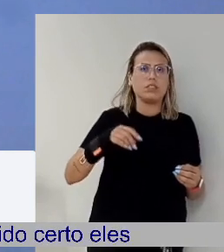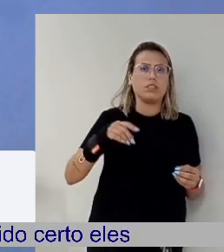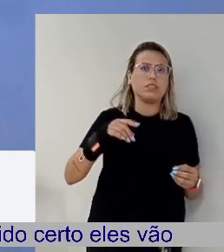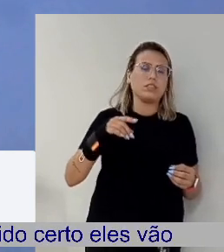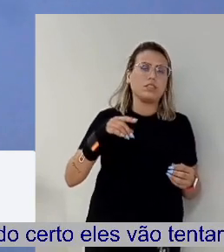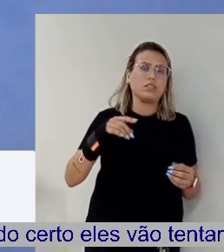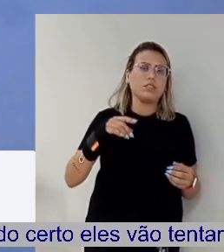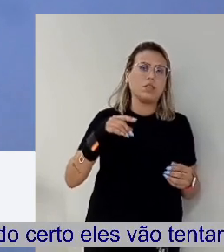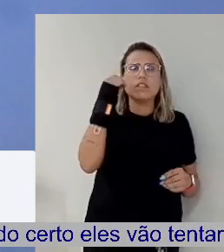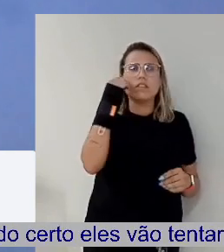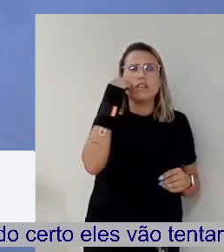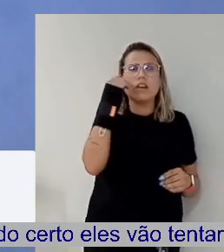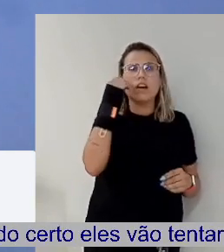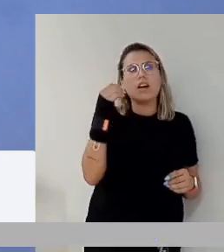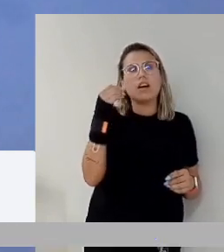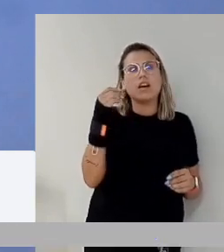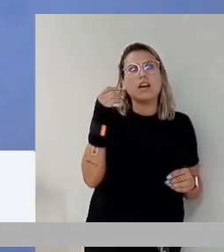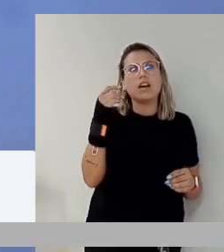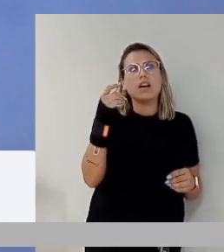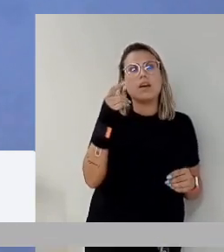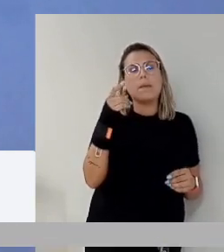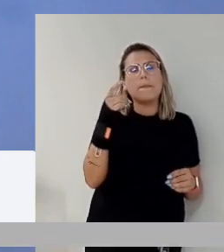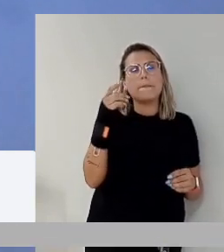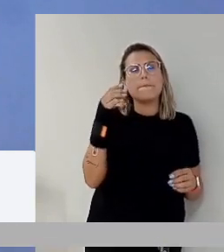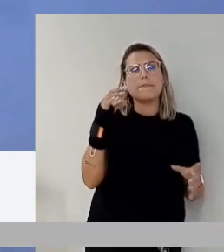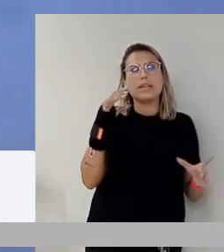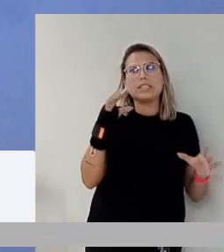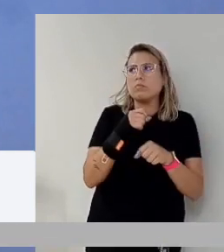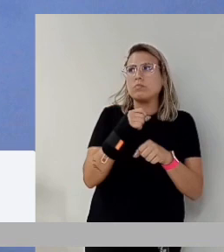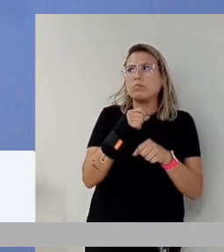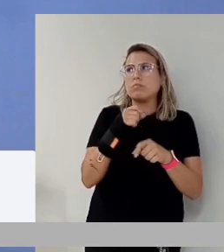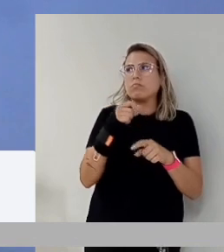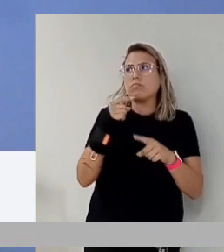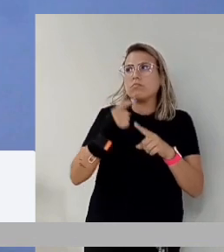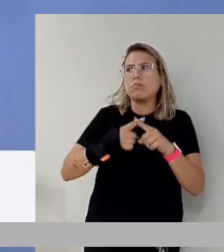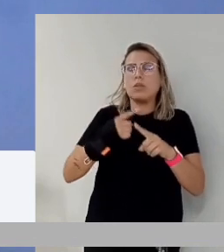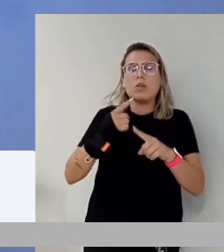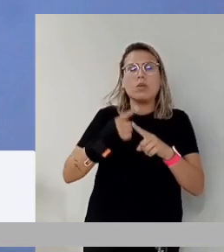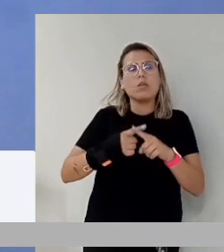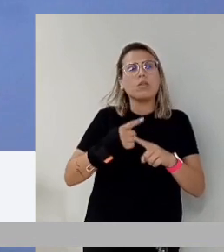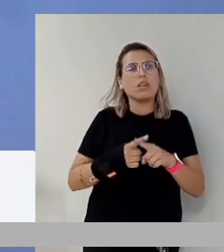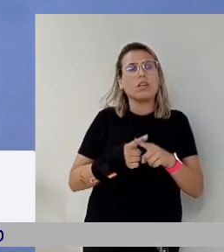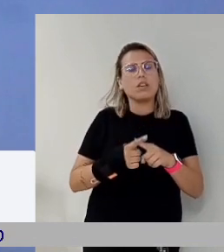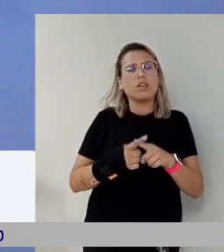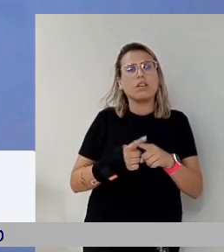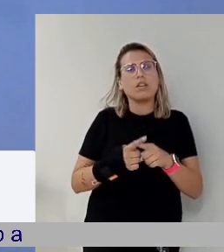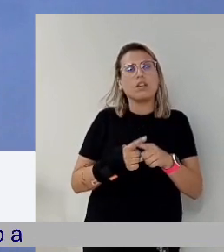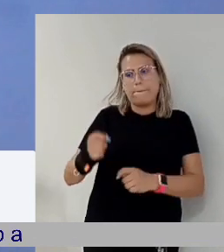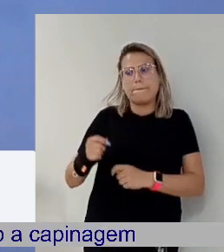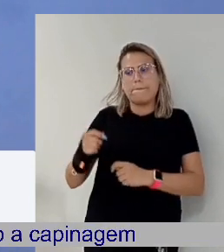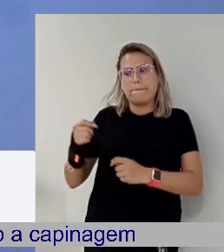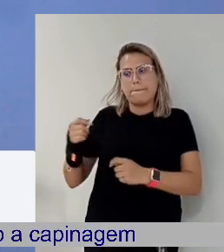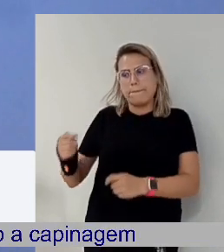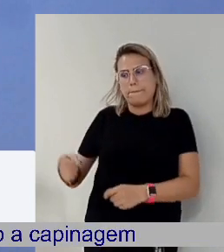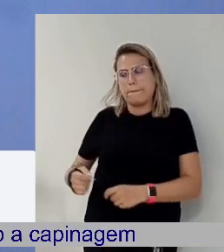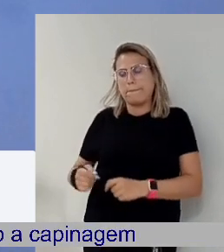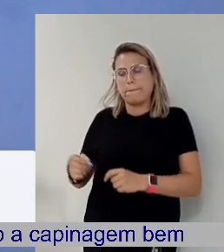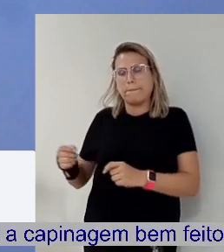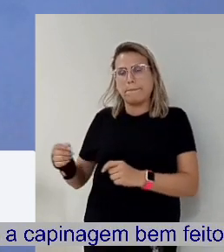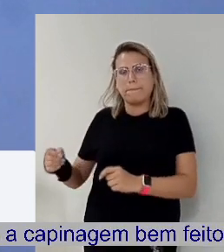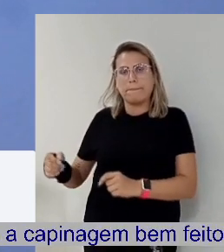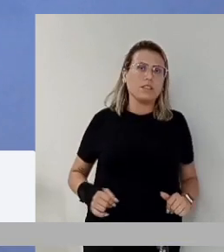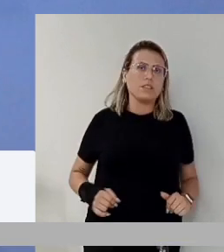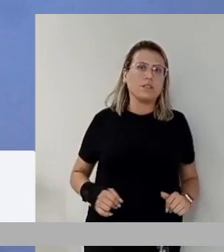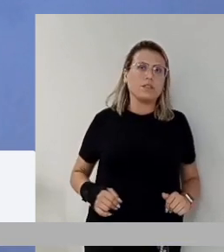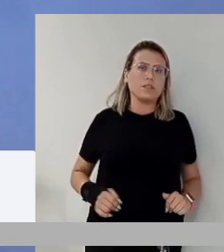tentar agilizar o mais rápido possível eh a tanto a a capinagem né uma capinagem bem feita como